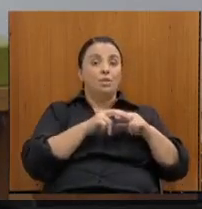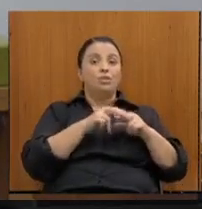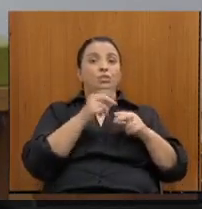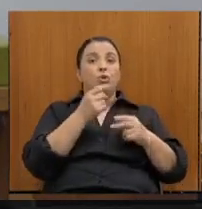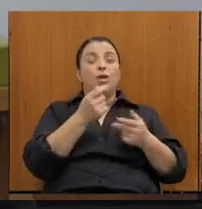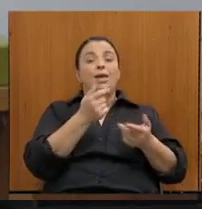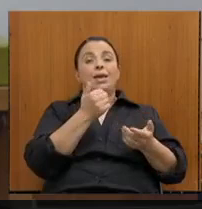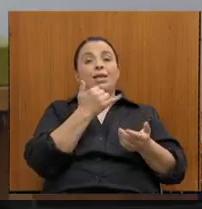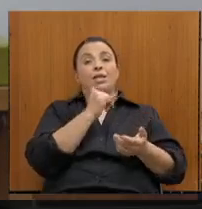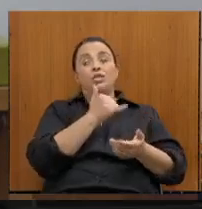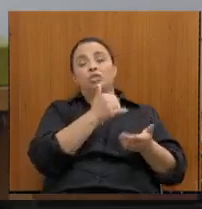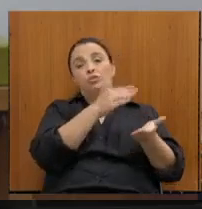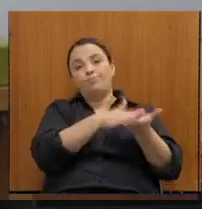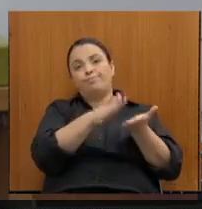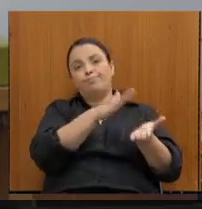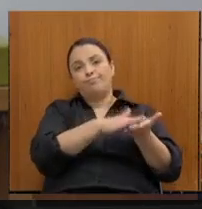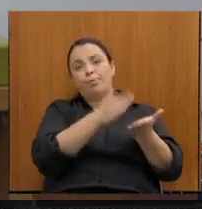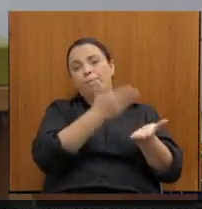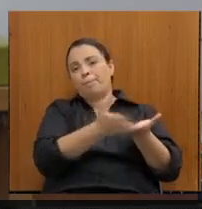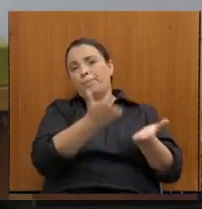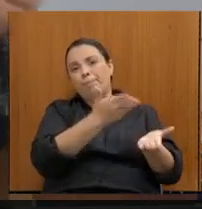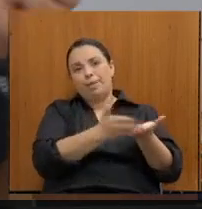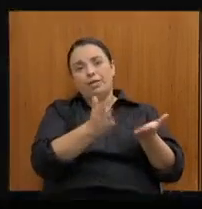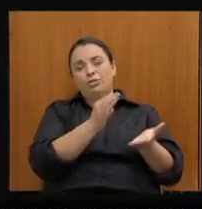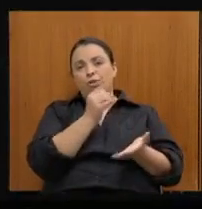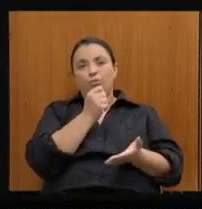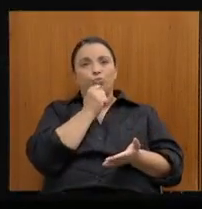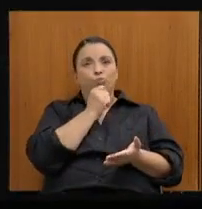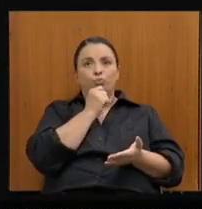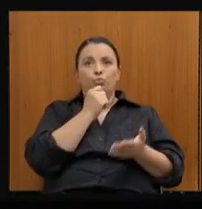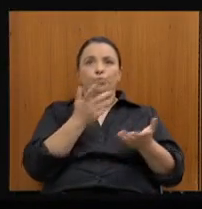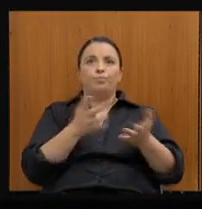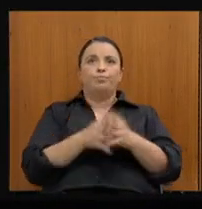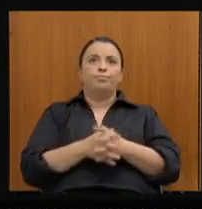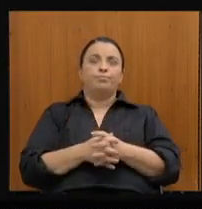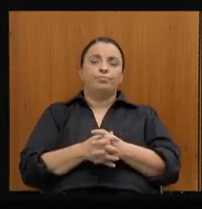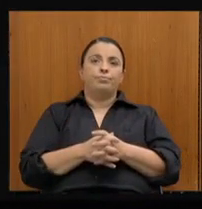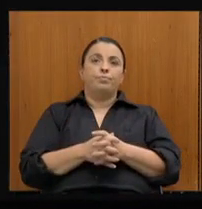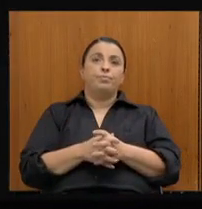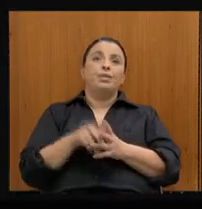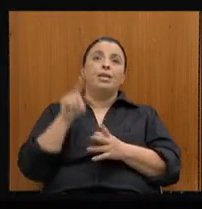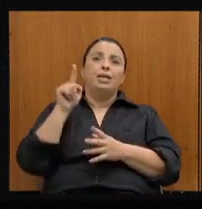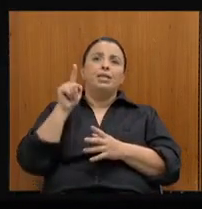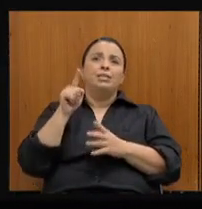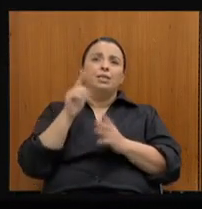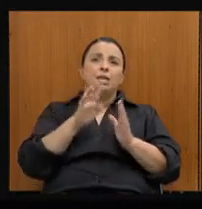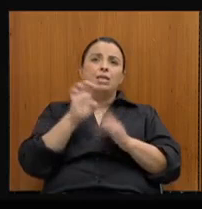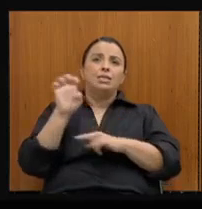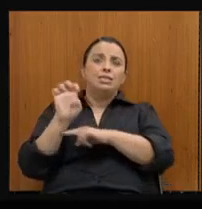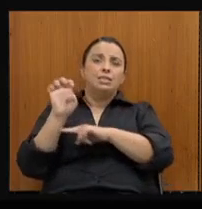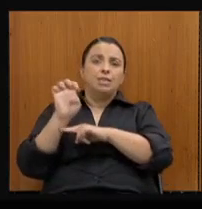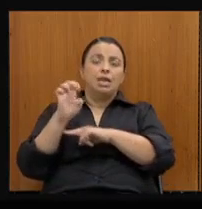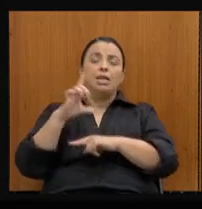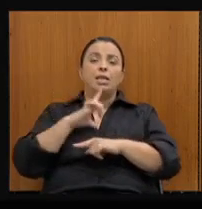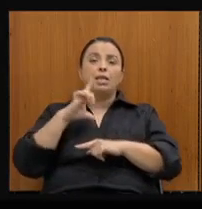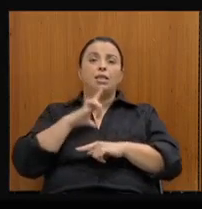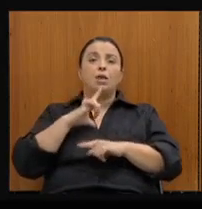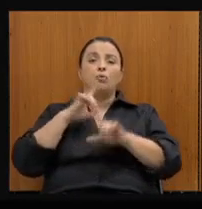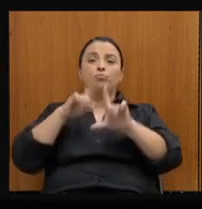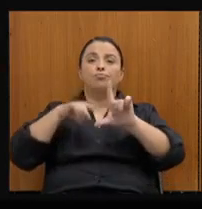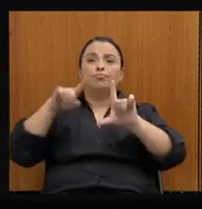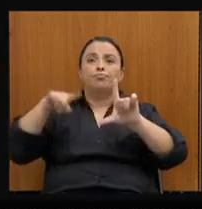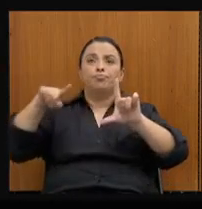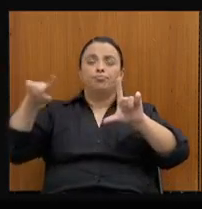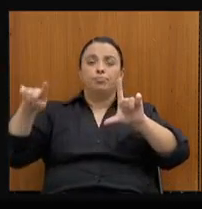o próximo por favor é isso aqui do lado esquerdo ali nós vemos uma curva típica de uma produção